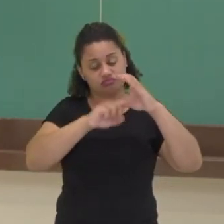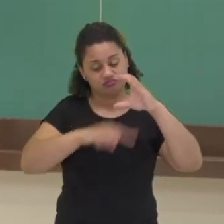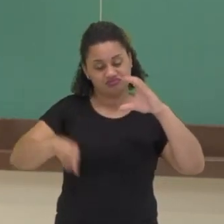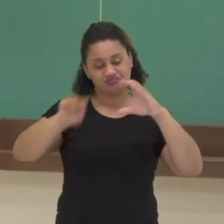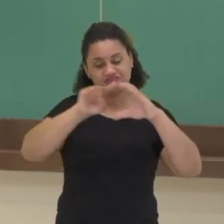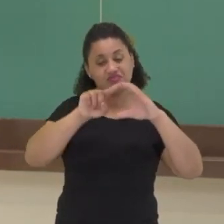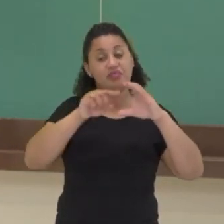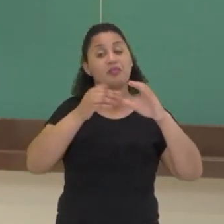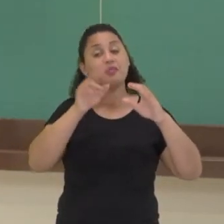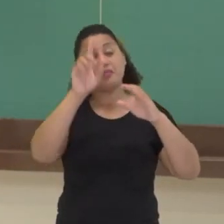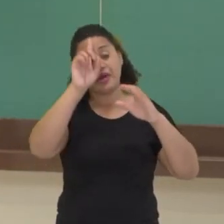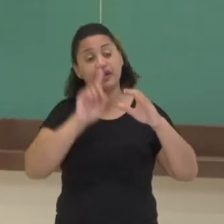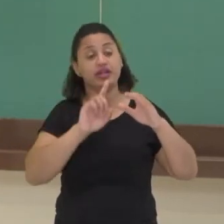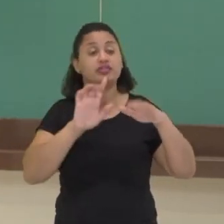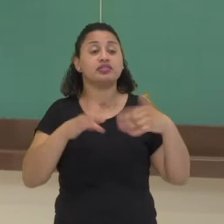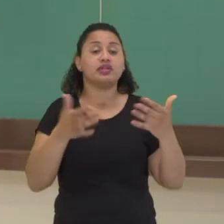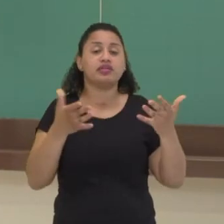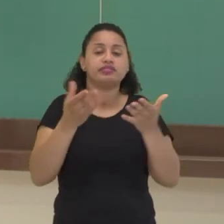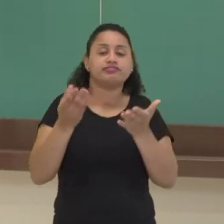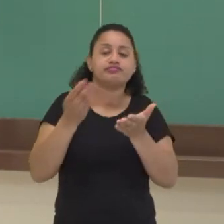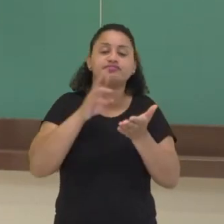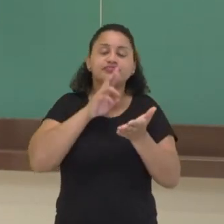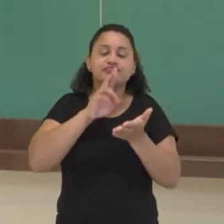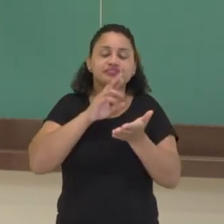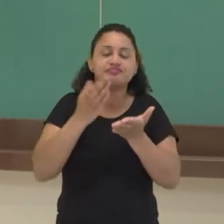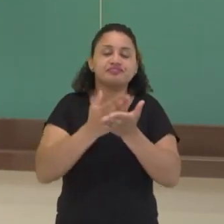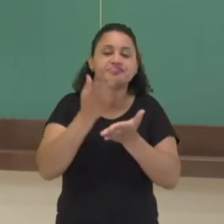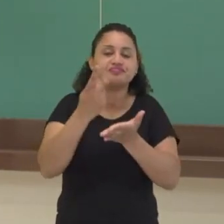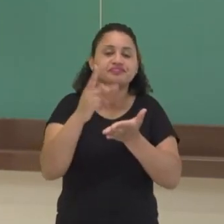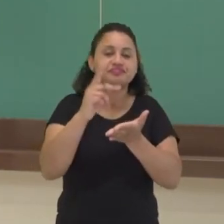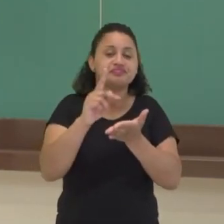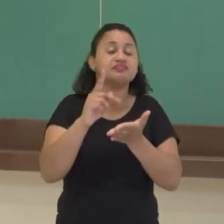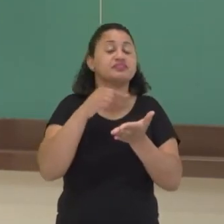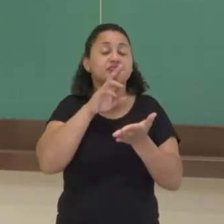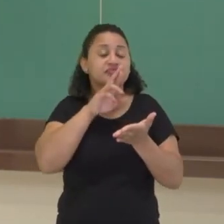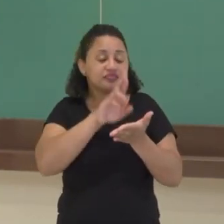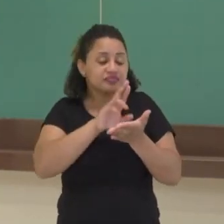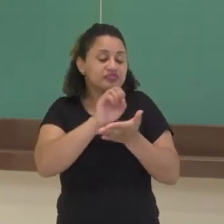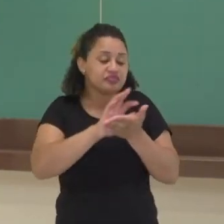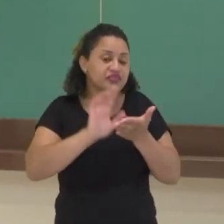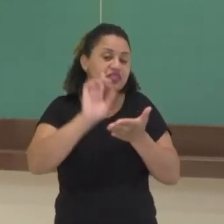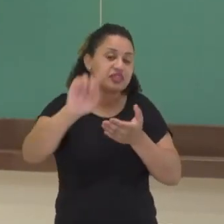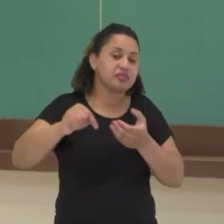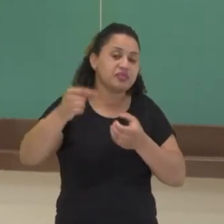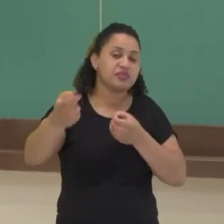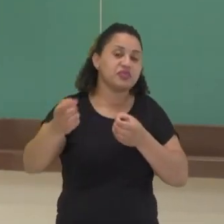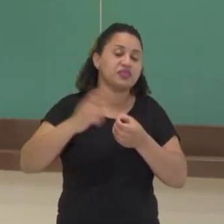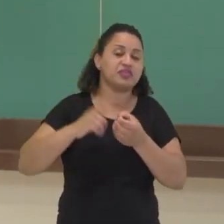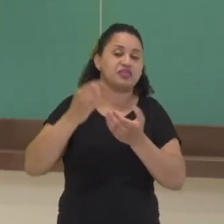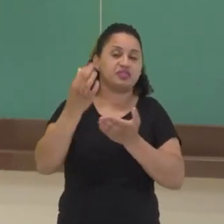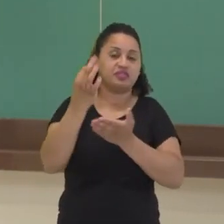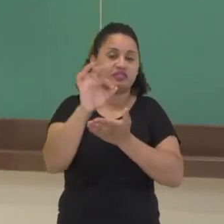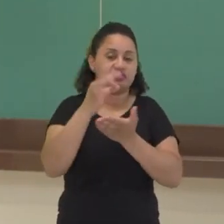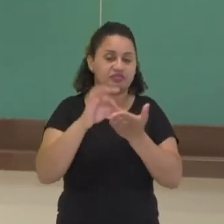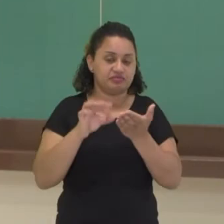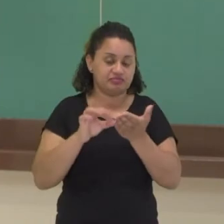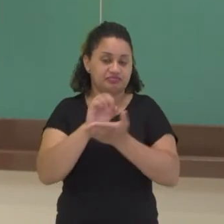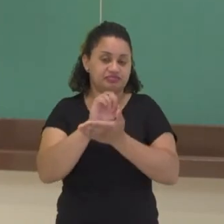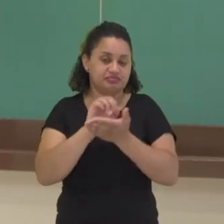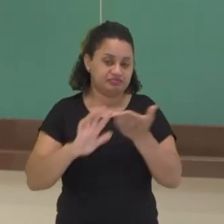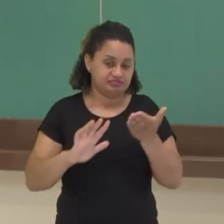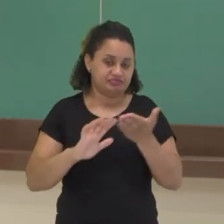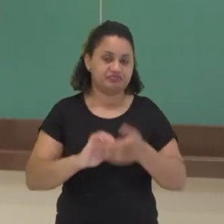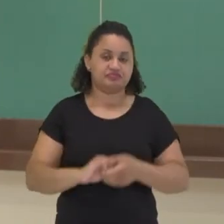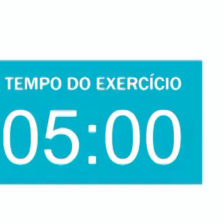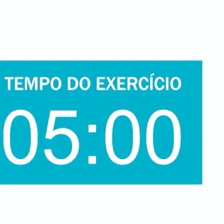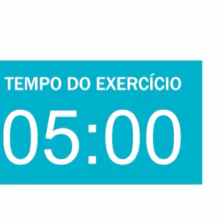se pede. Então, você anote aí no seu caderno, resolva e daí nós já retornamos com a resolução